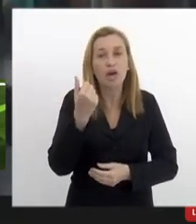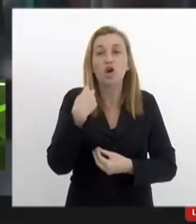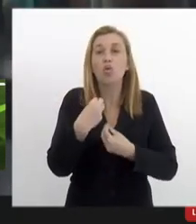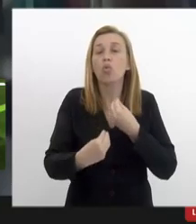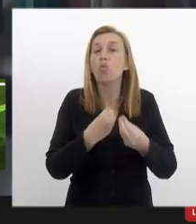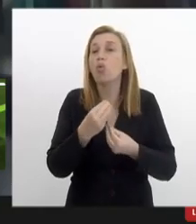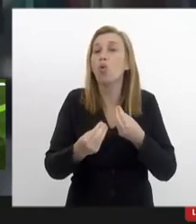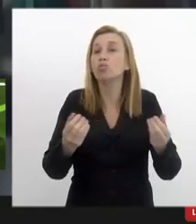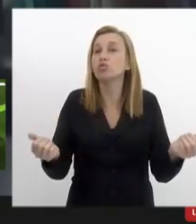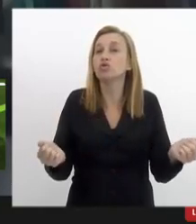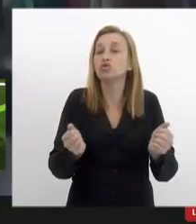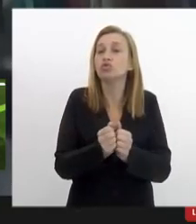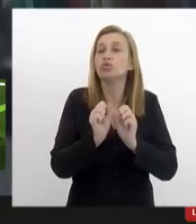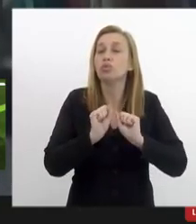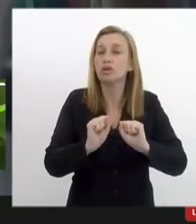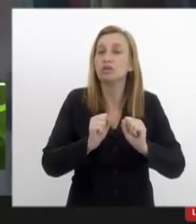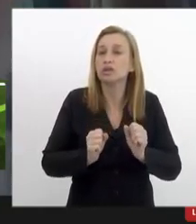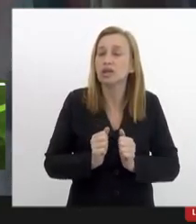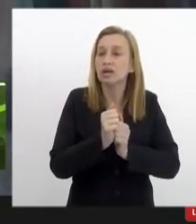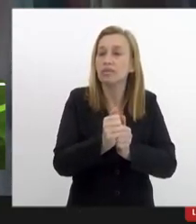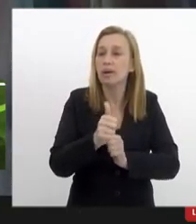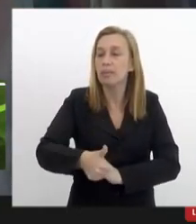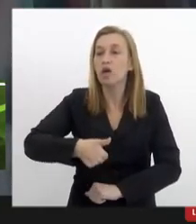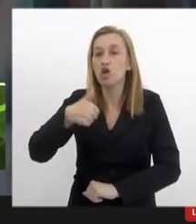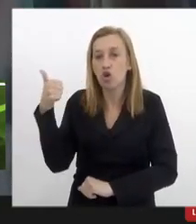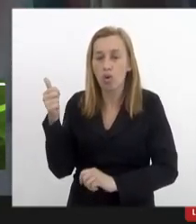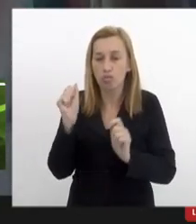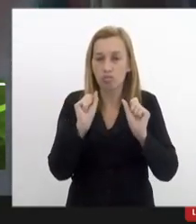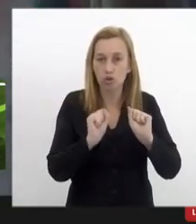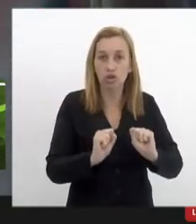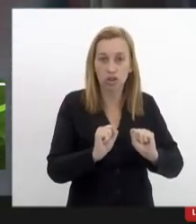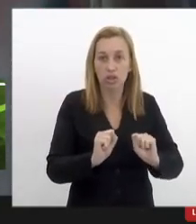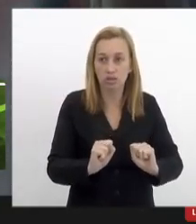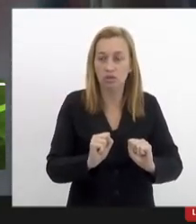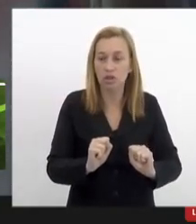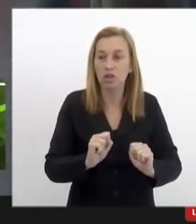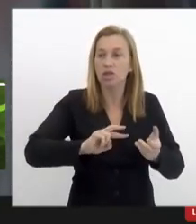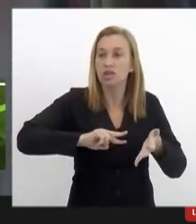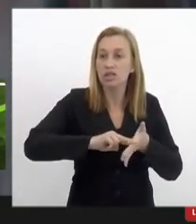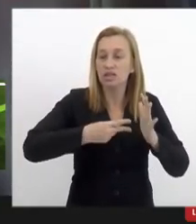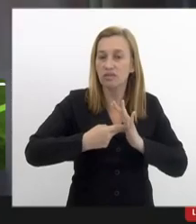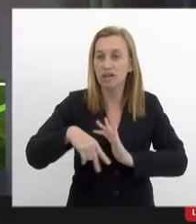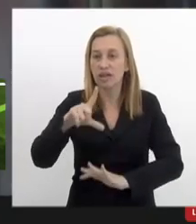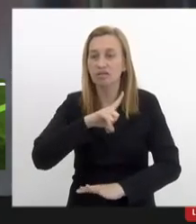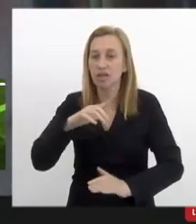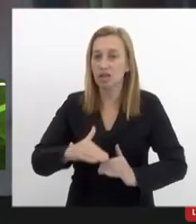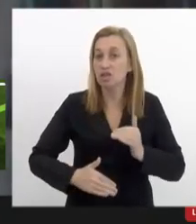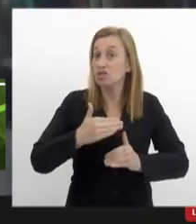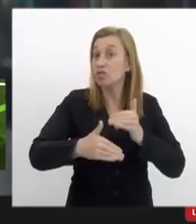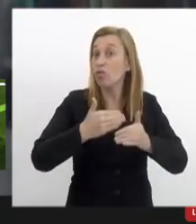que junto a gente possa encaminhar da melhor maneira possível aquilo que tenha o significado